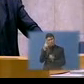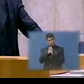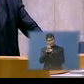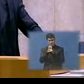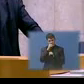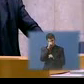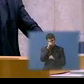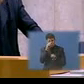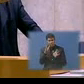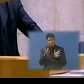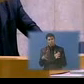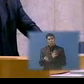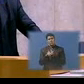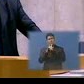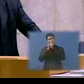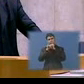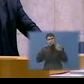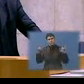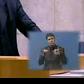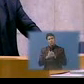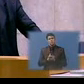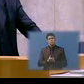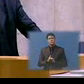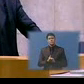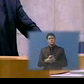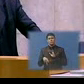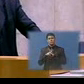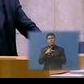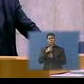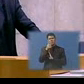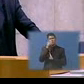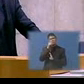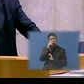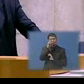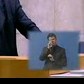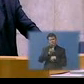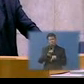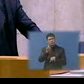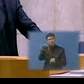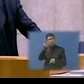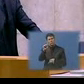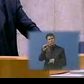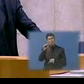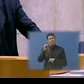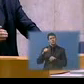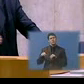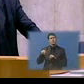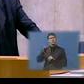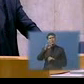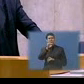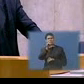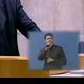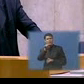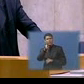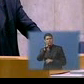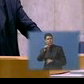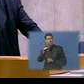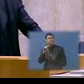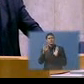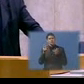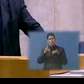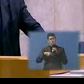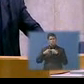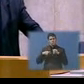e foi, inclusive, divulgado pela própria doutora Flávia, numa audiência pública recentemente na Comissão de Administração